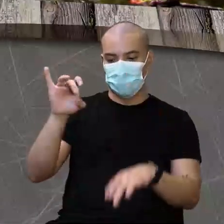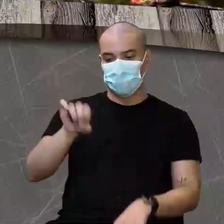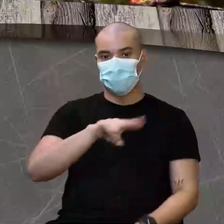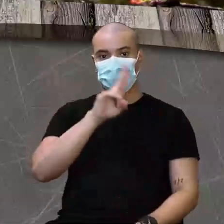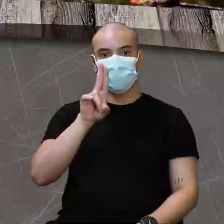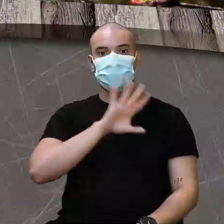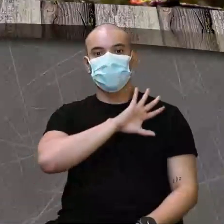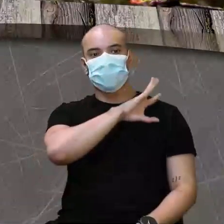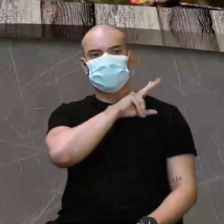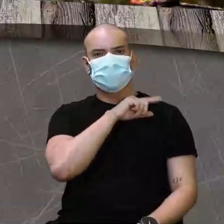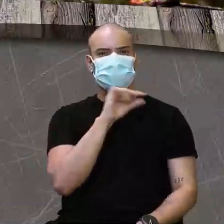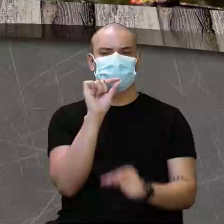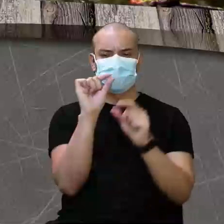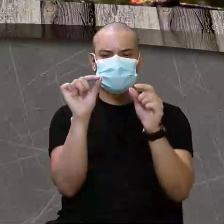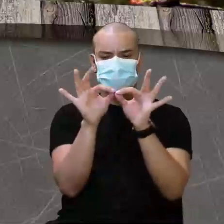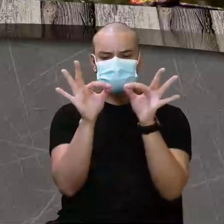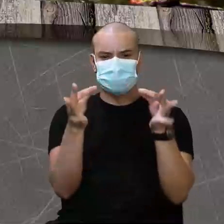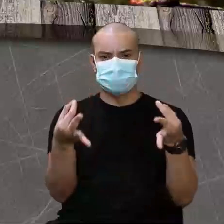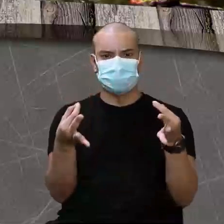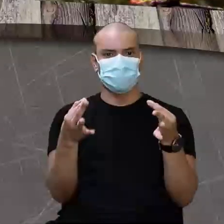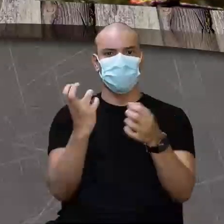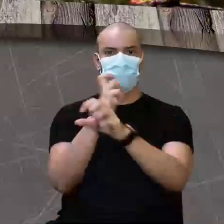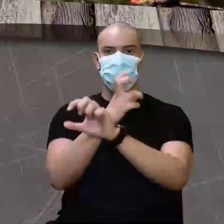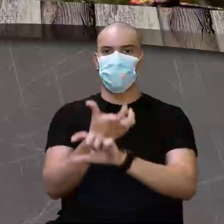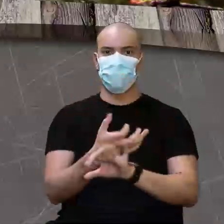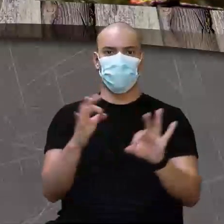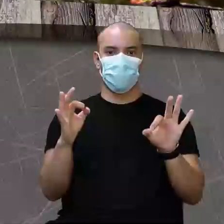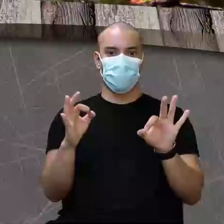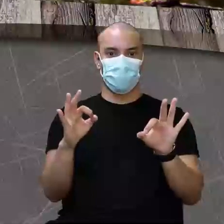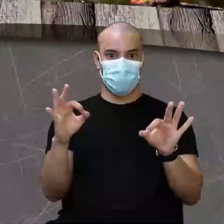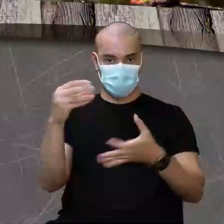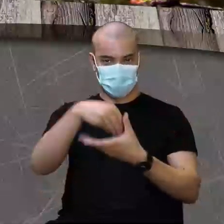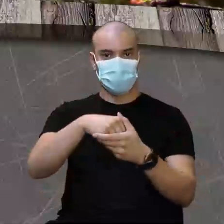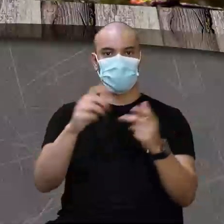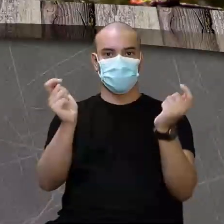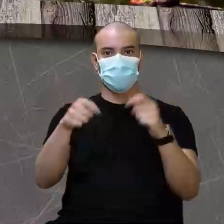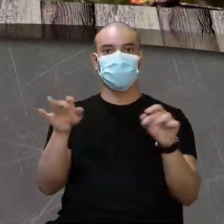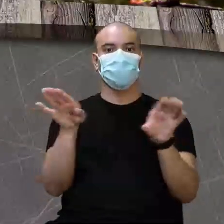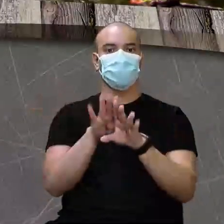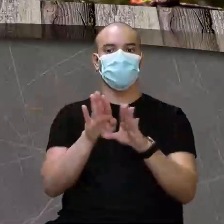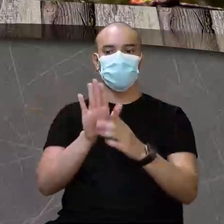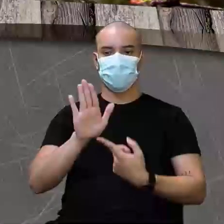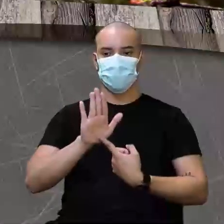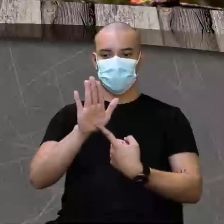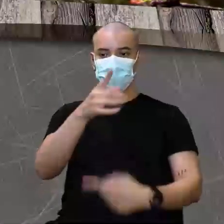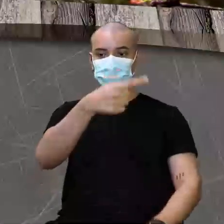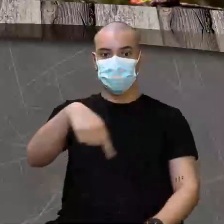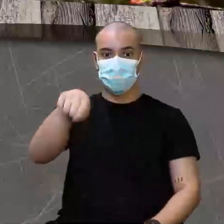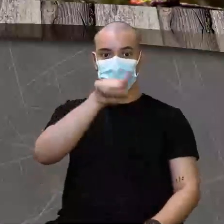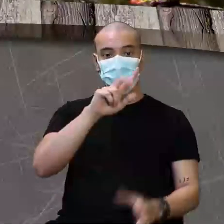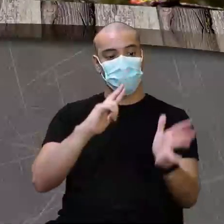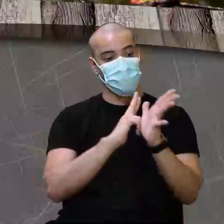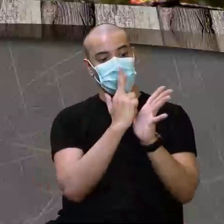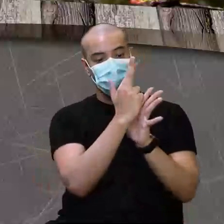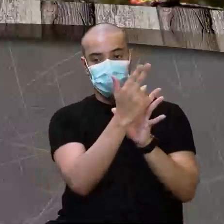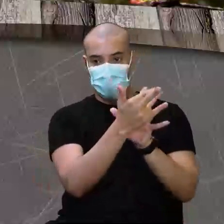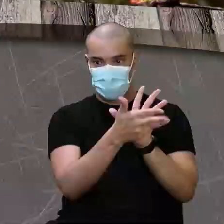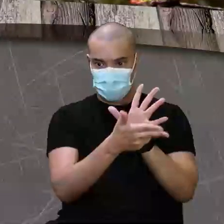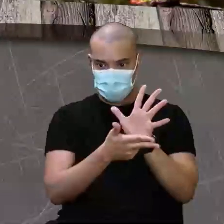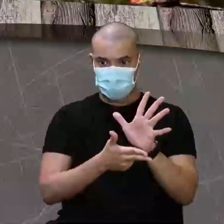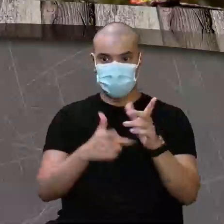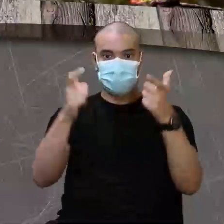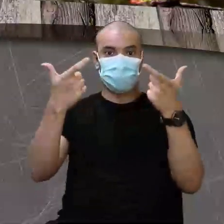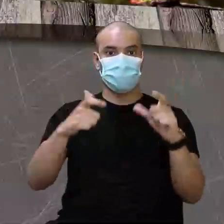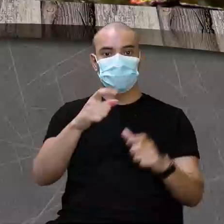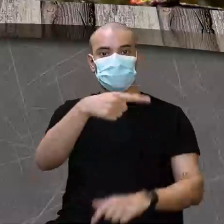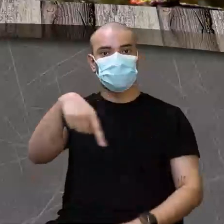animais muito pequenininhos, animais invertebrados, tá bom? E aí a gente mostrou para vocês vários deles,